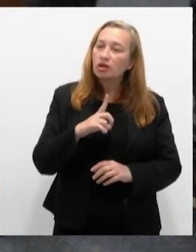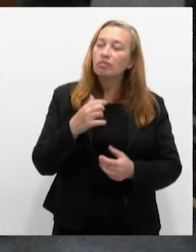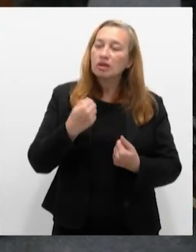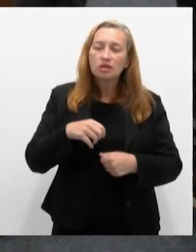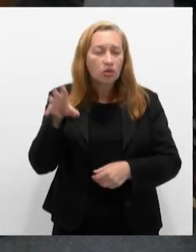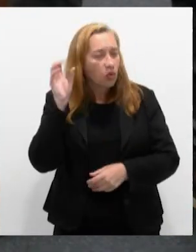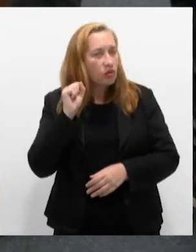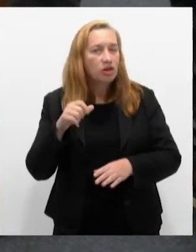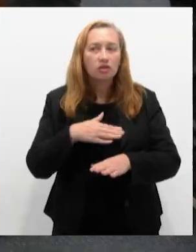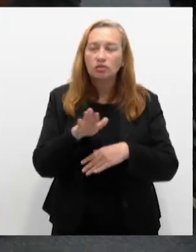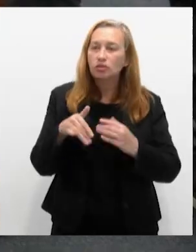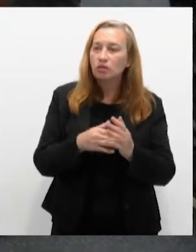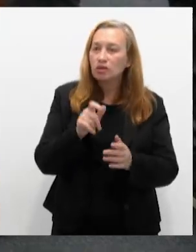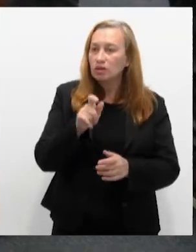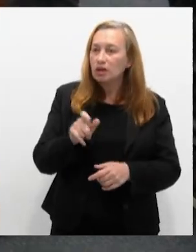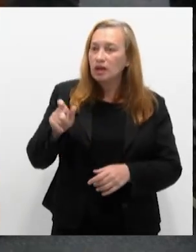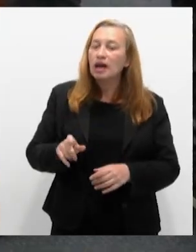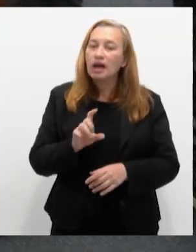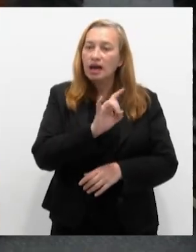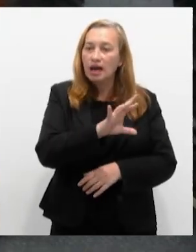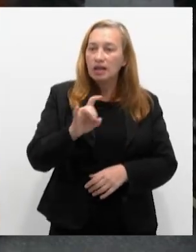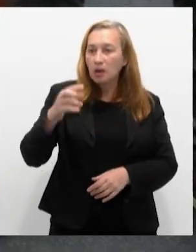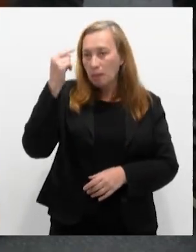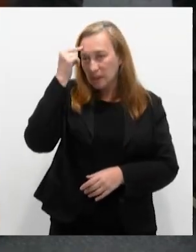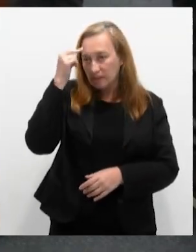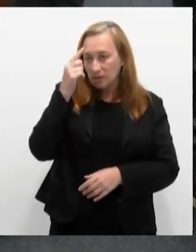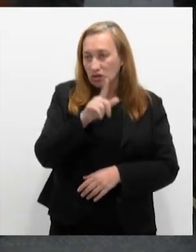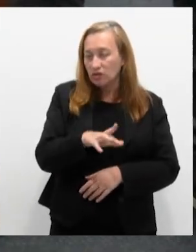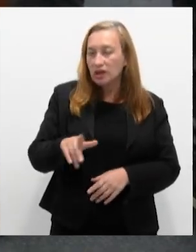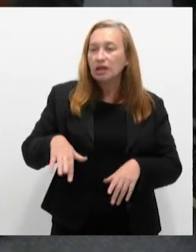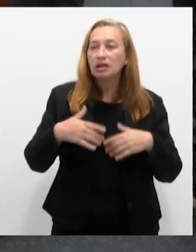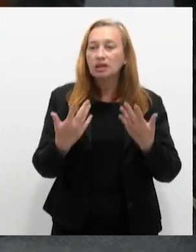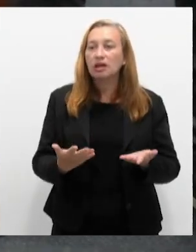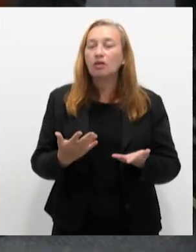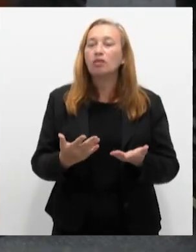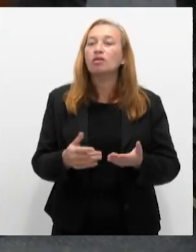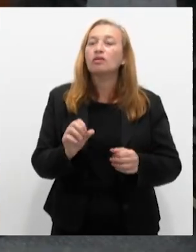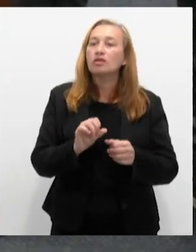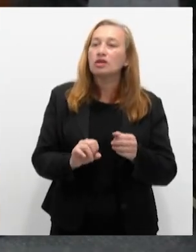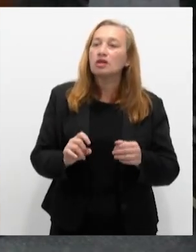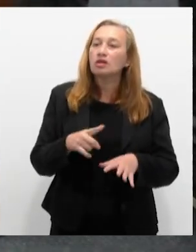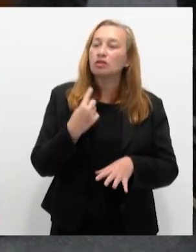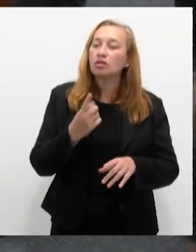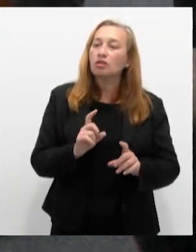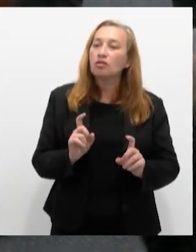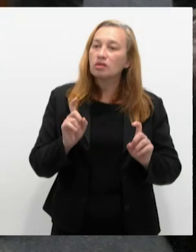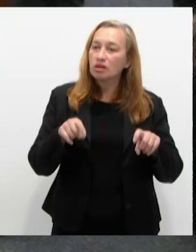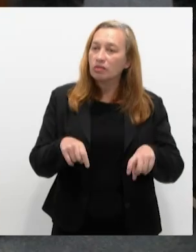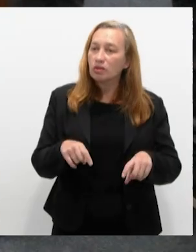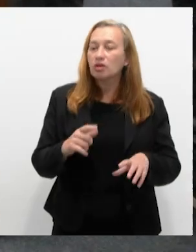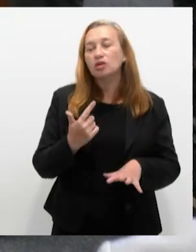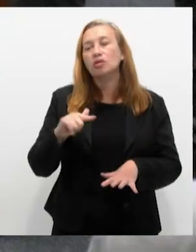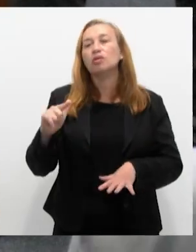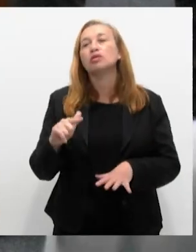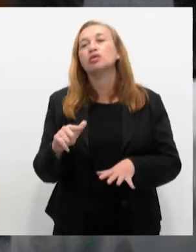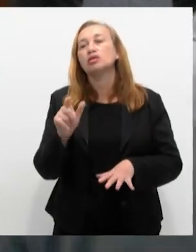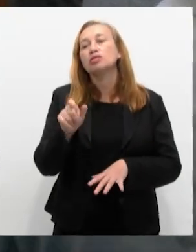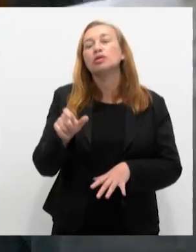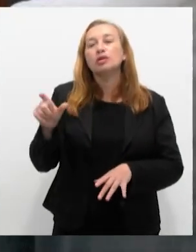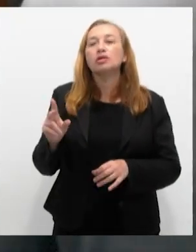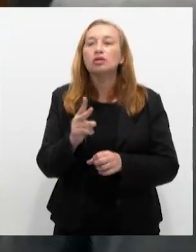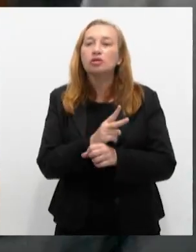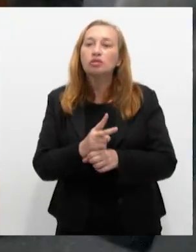as pessoas, porque cada um tem um pensamento. Então, nós também fizemos, através do nosso gabinete, de outras pessoas que nos procuraram,